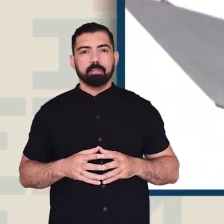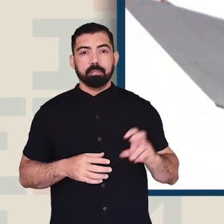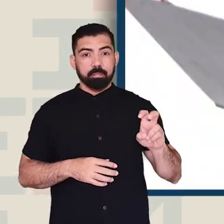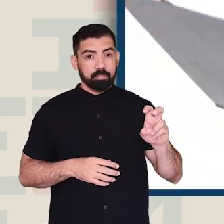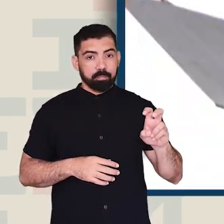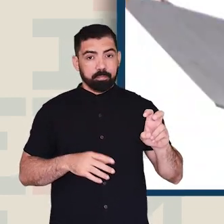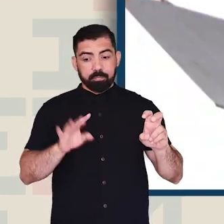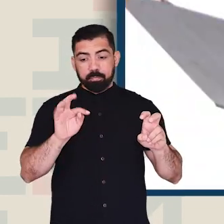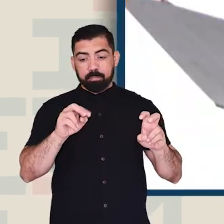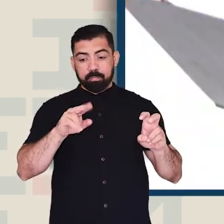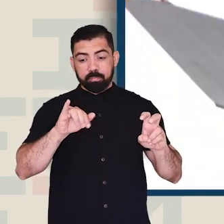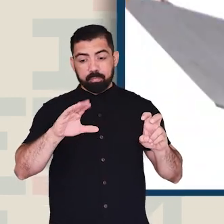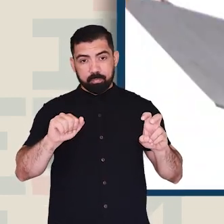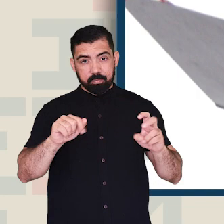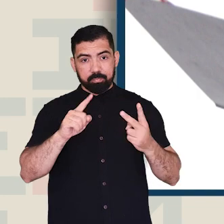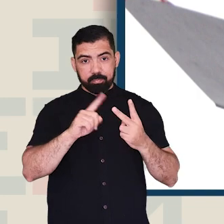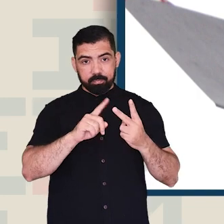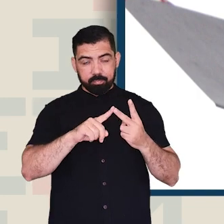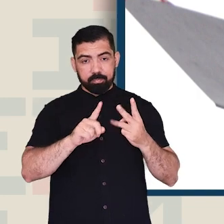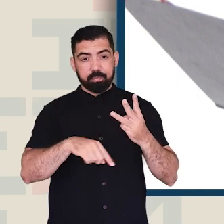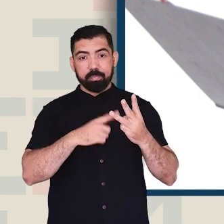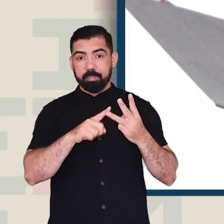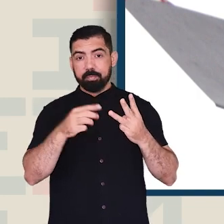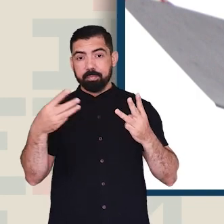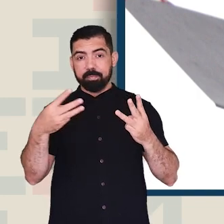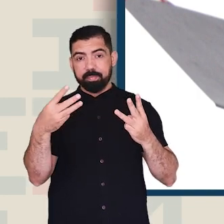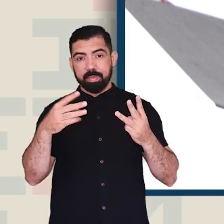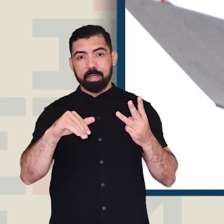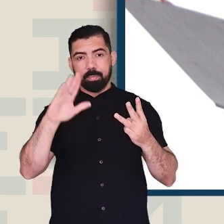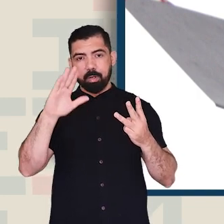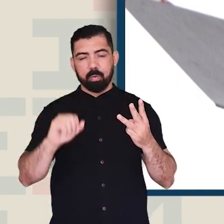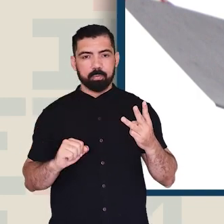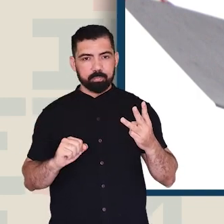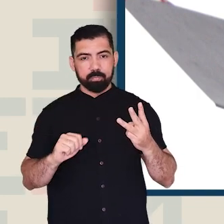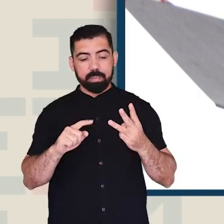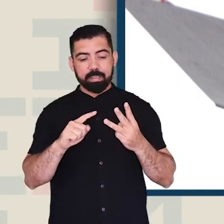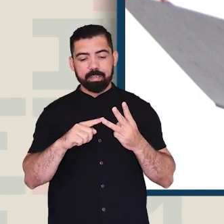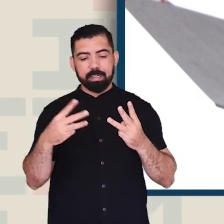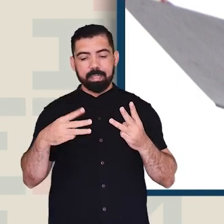quinta, tônica e a terça maior.